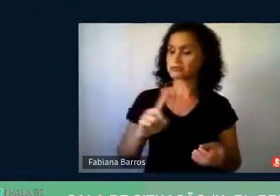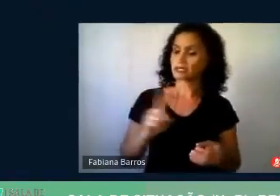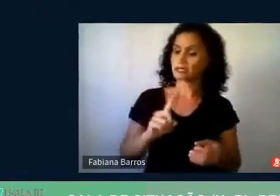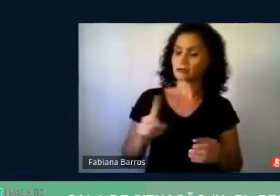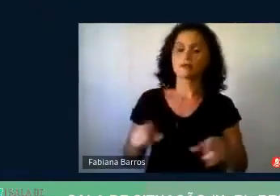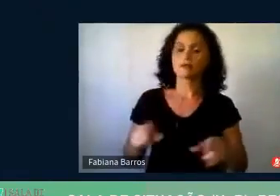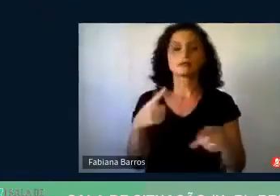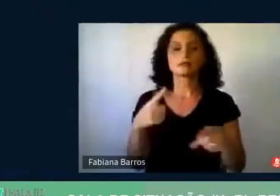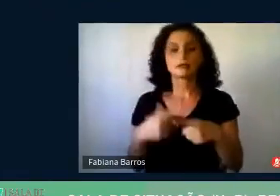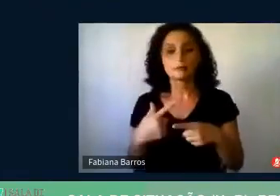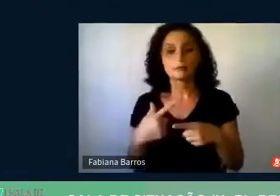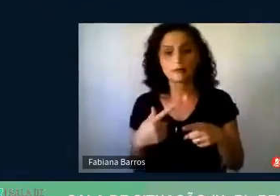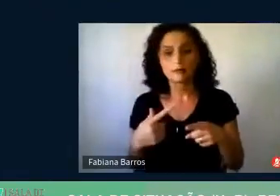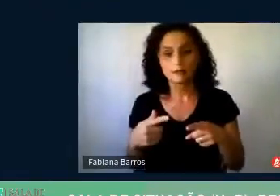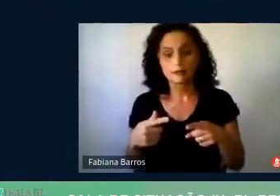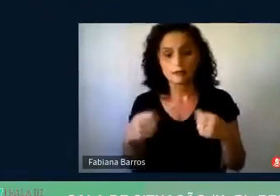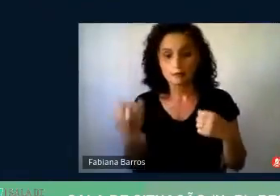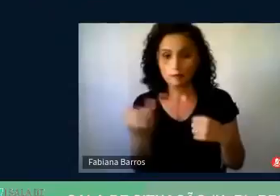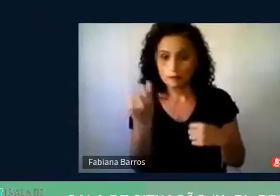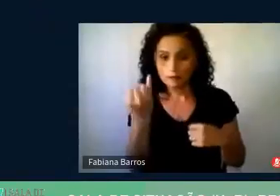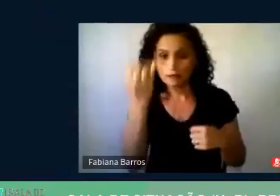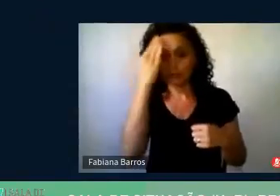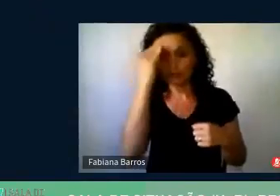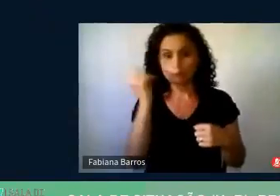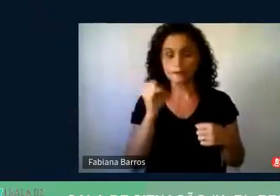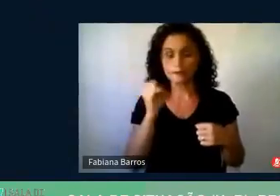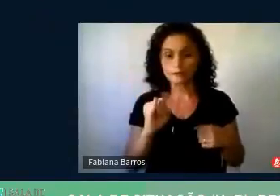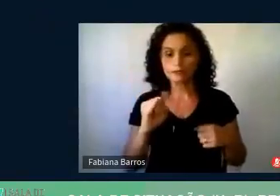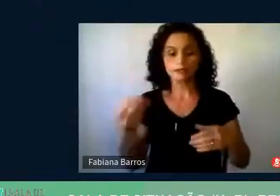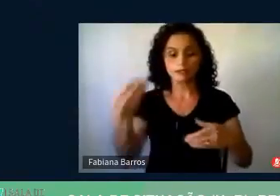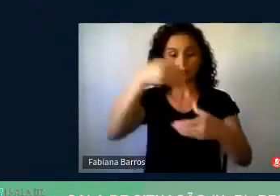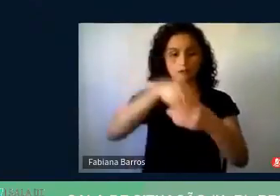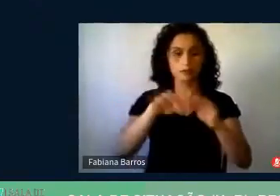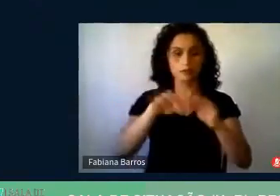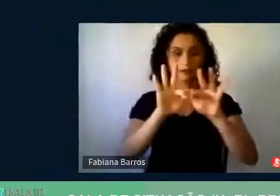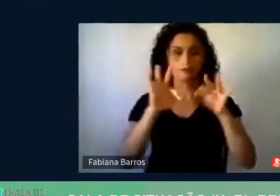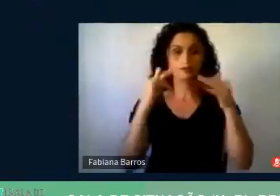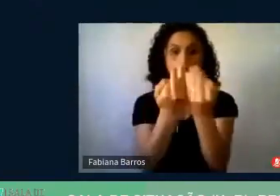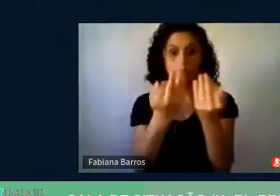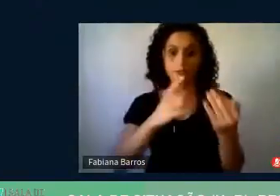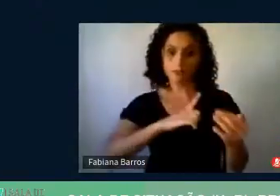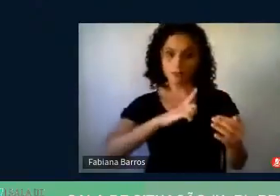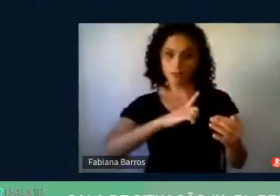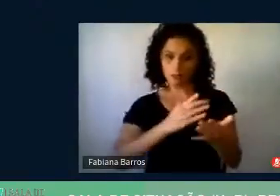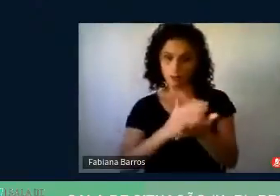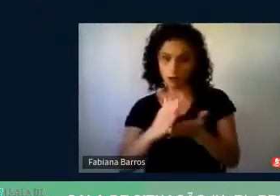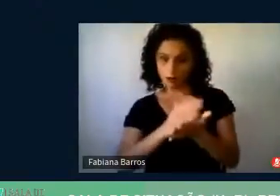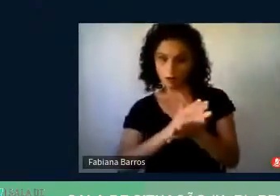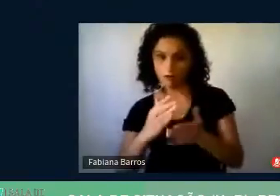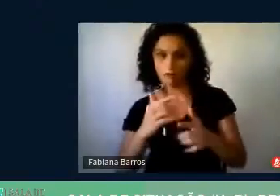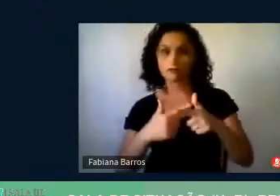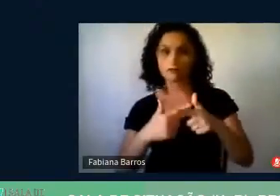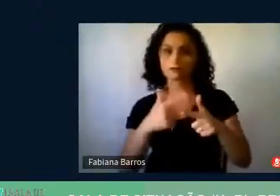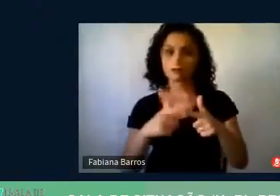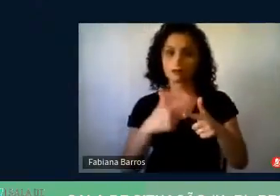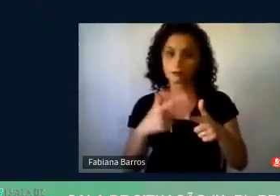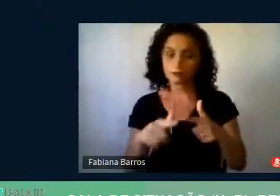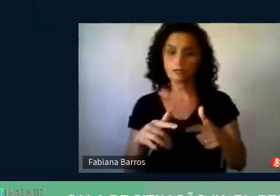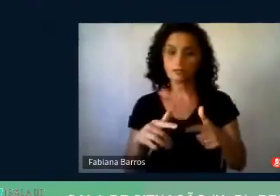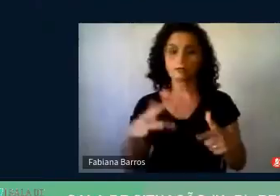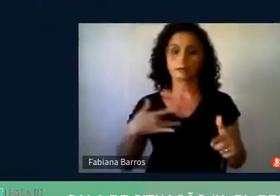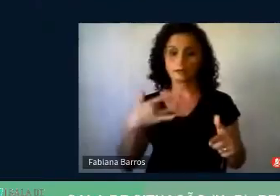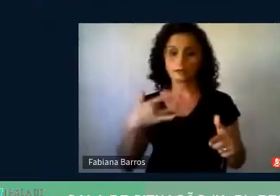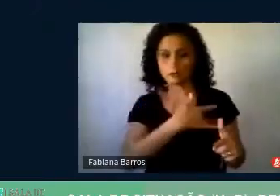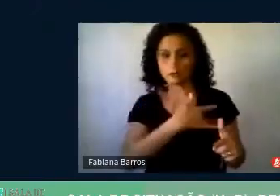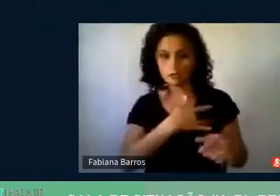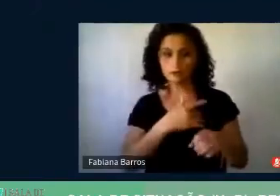essa pessoa para que ela não venha para o trabalho e evite a transmissão no ambiente de trabalho. A gente tem chamado isso de vigilância ativa institucional. A gente já